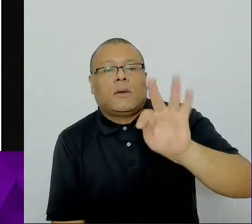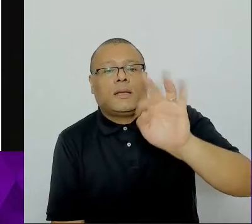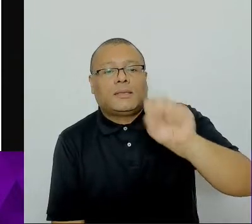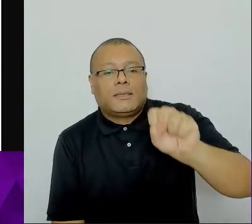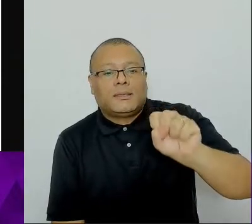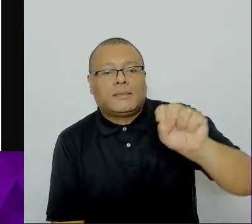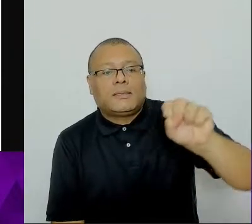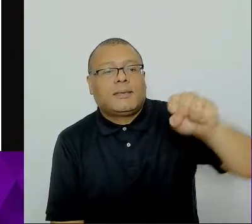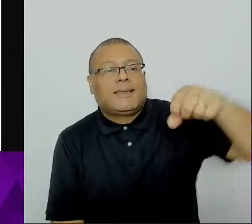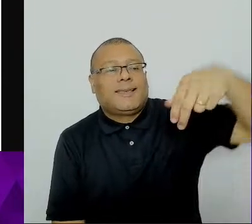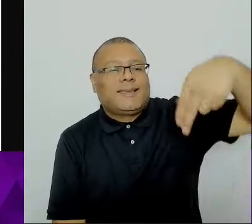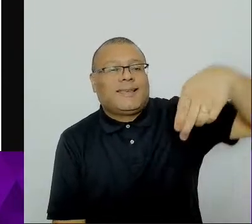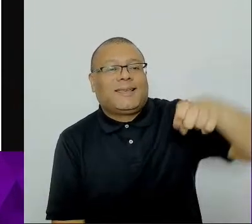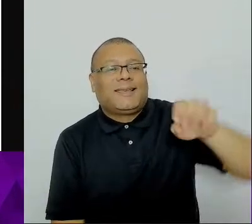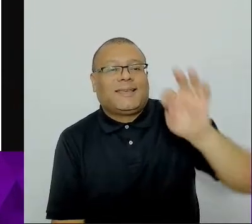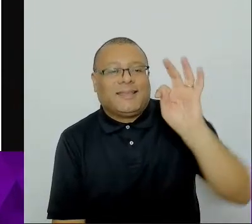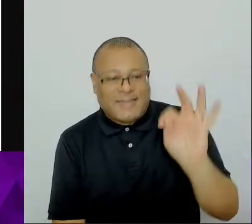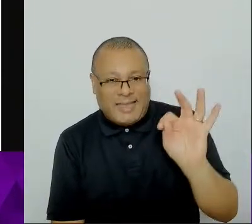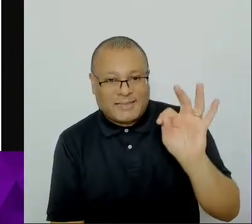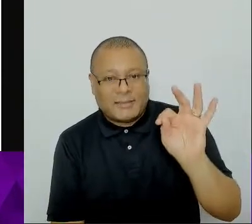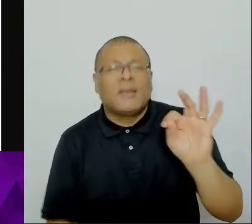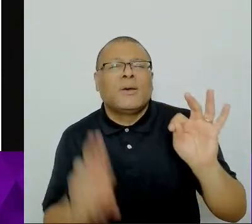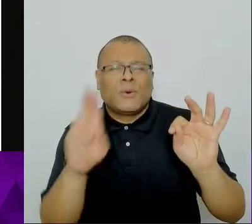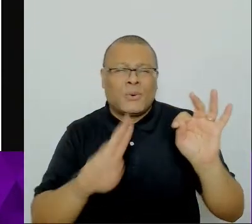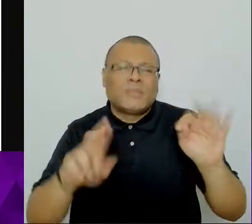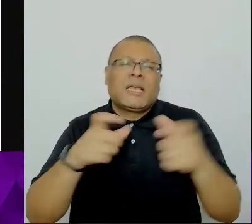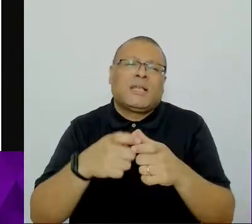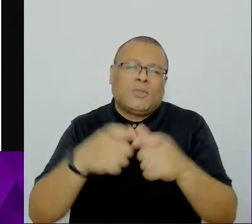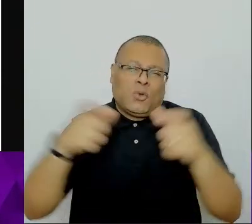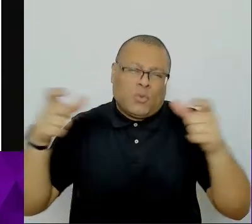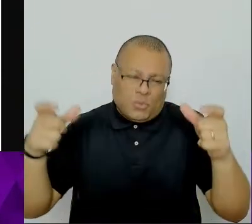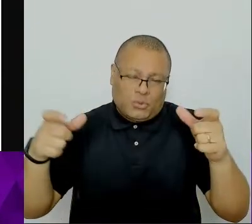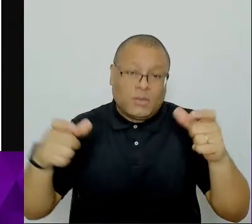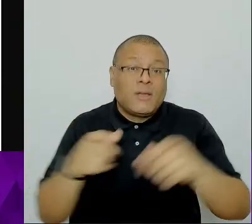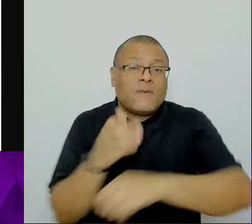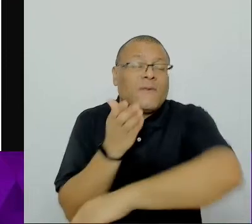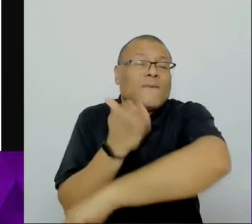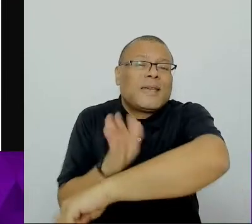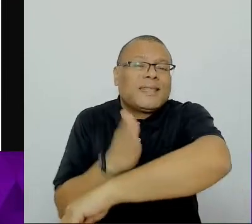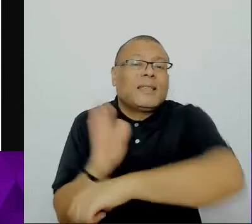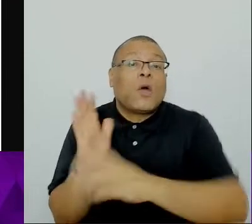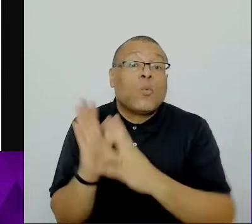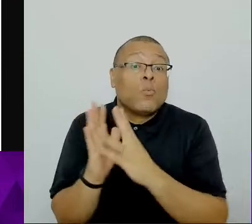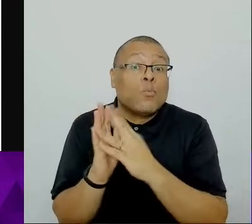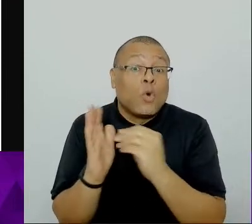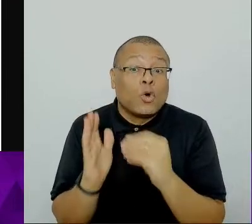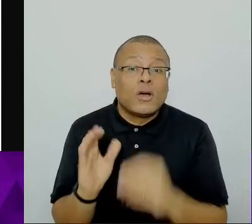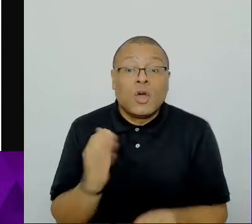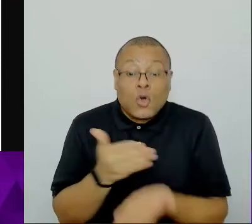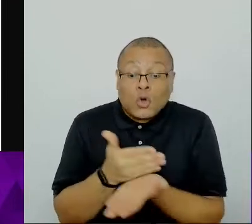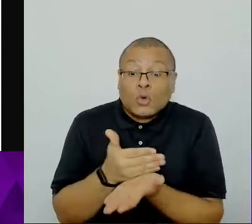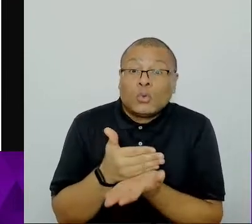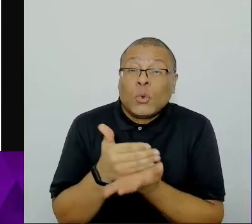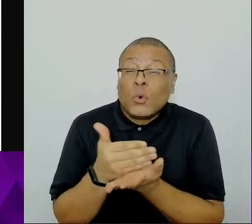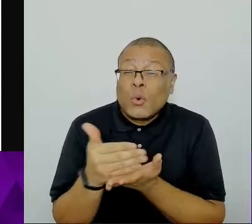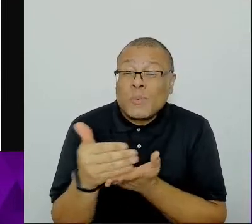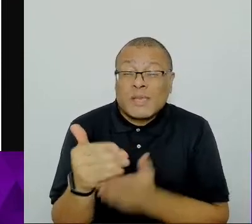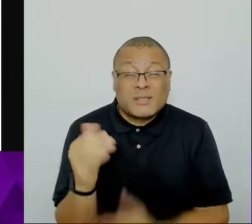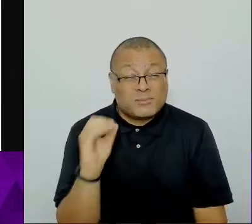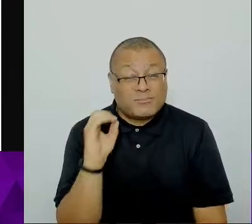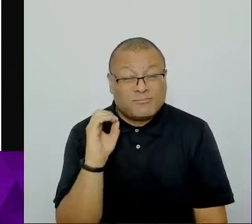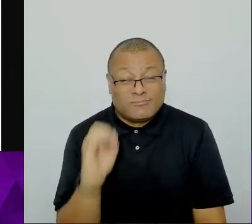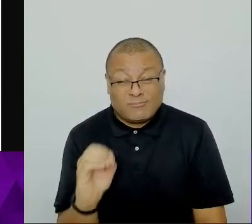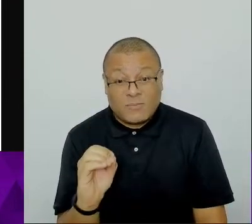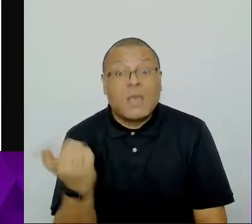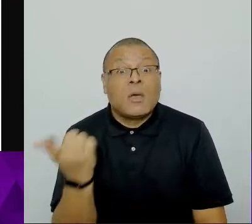o desenvolvimento dessas aplicações, se a gente for treinar esses modelos do zero, né, partir do zero para